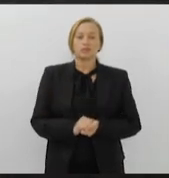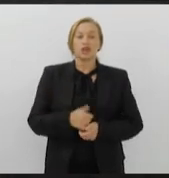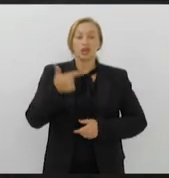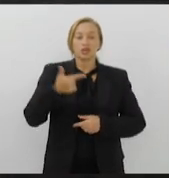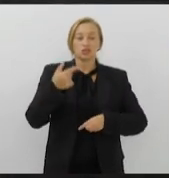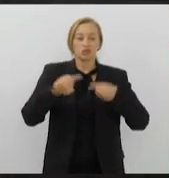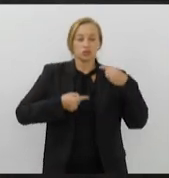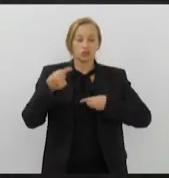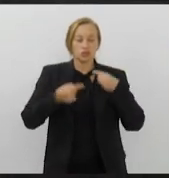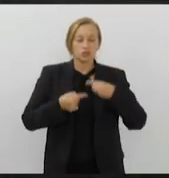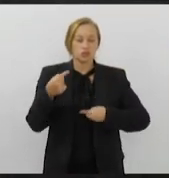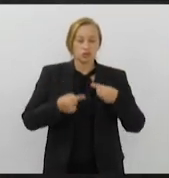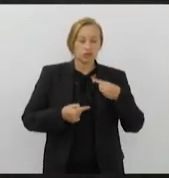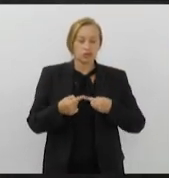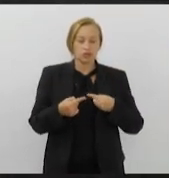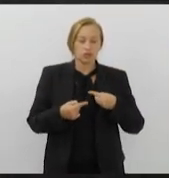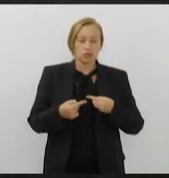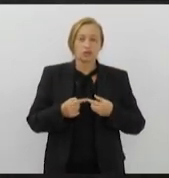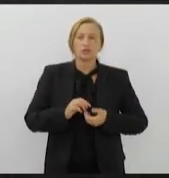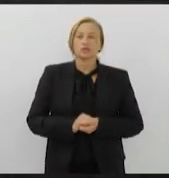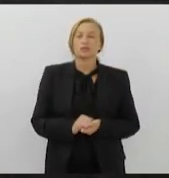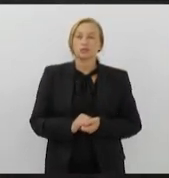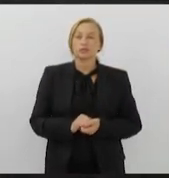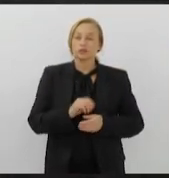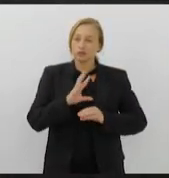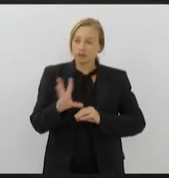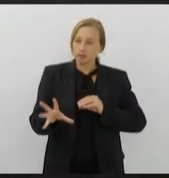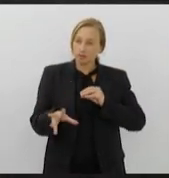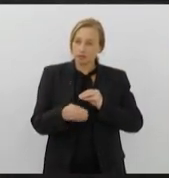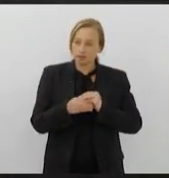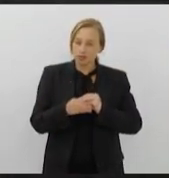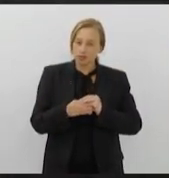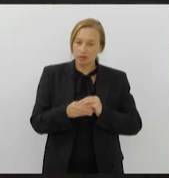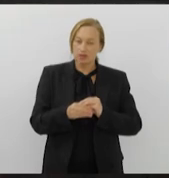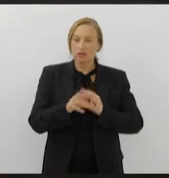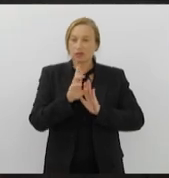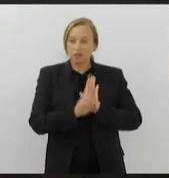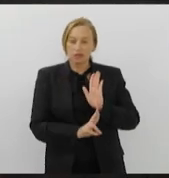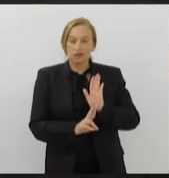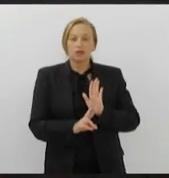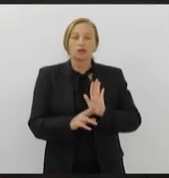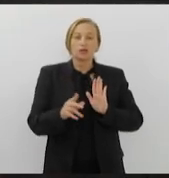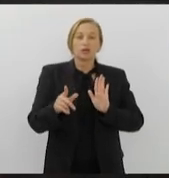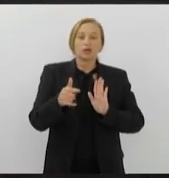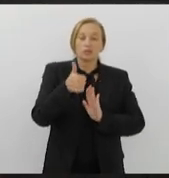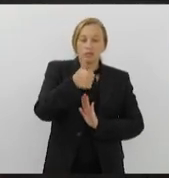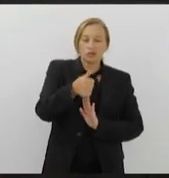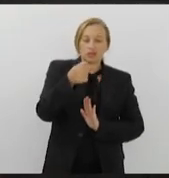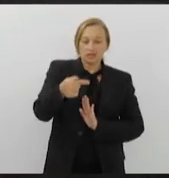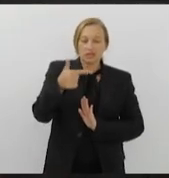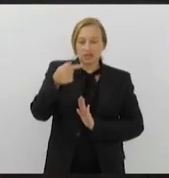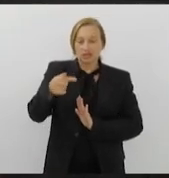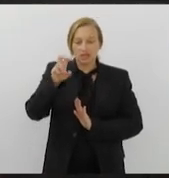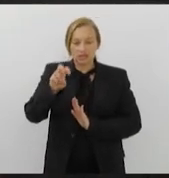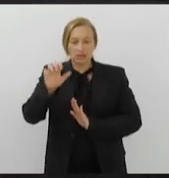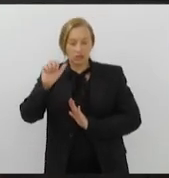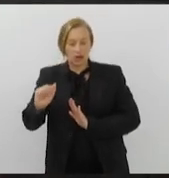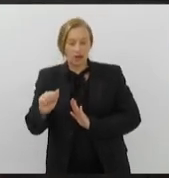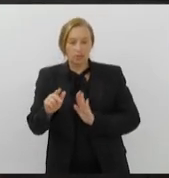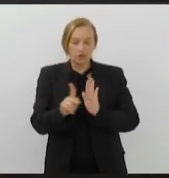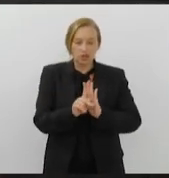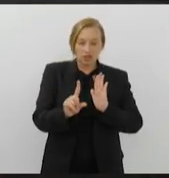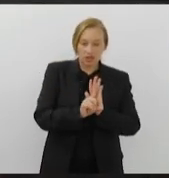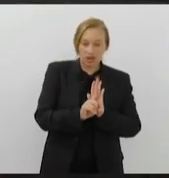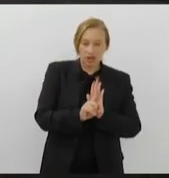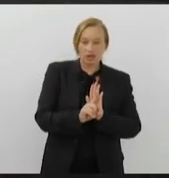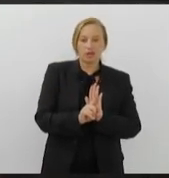segunda discussão, redação do vencido assim emendada. Projeto de lei número 1775-A de 2023,